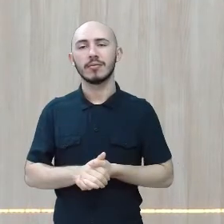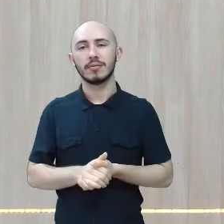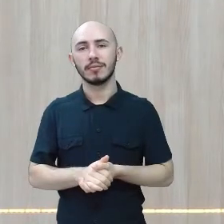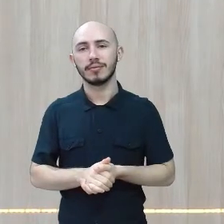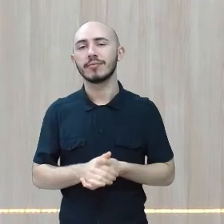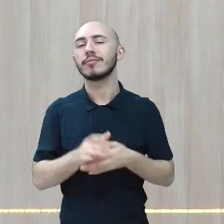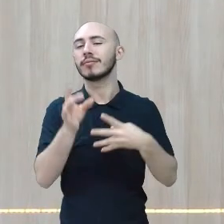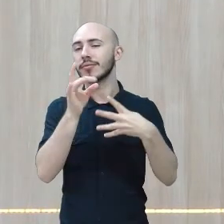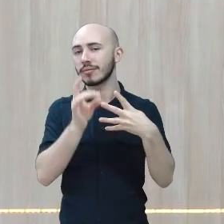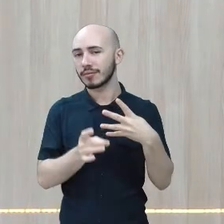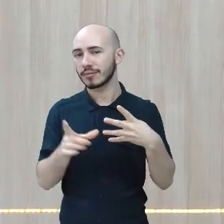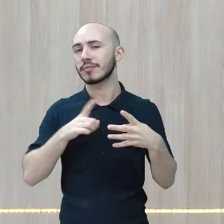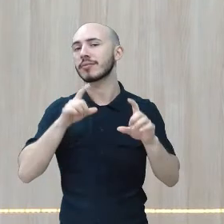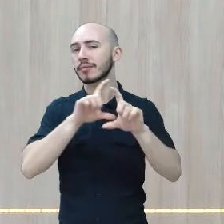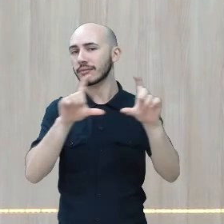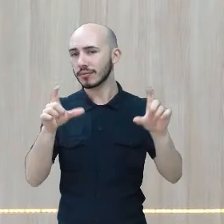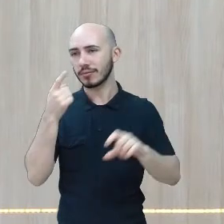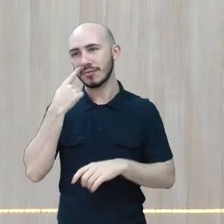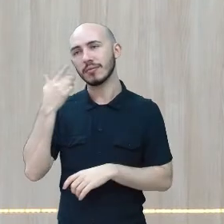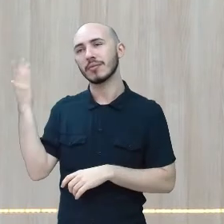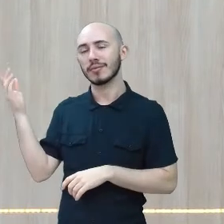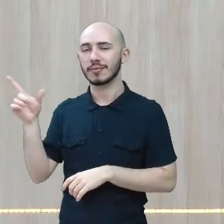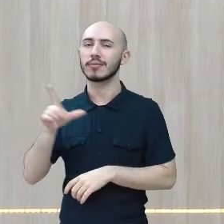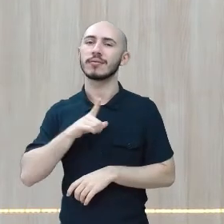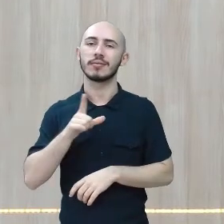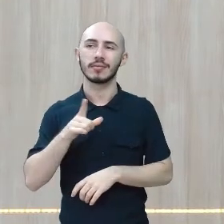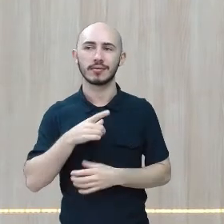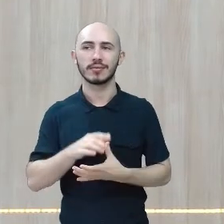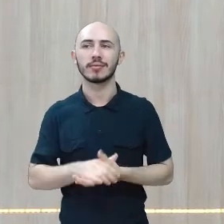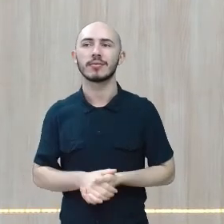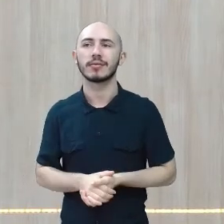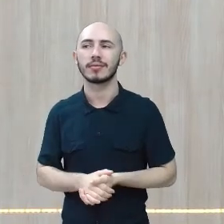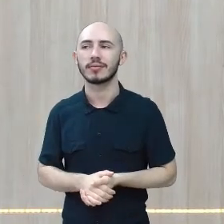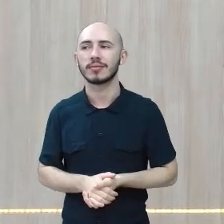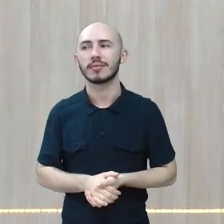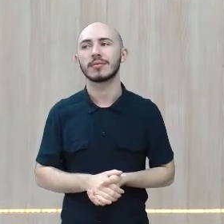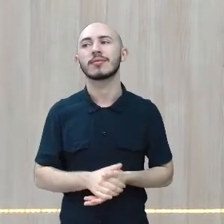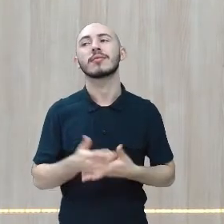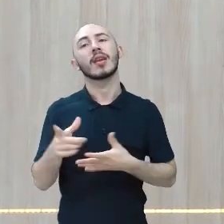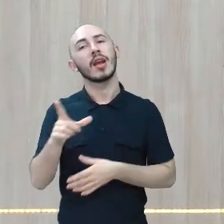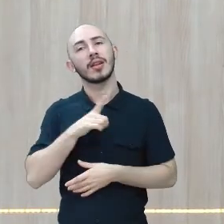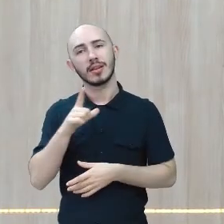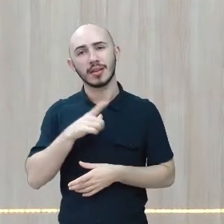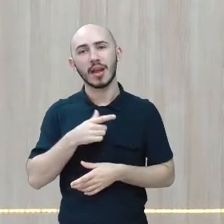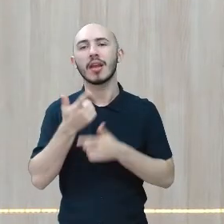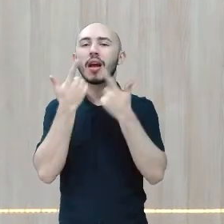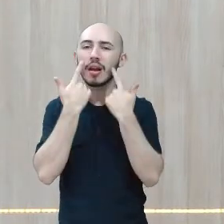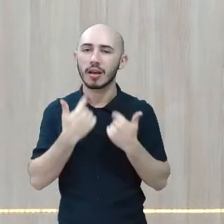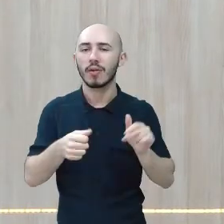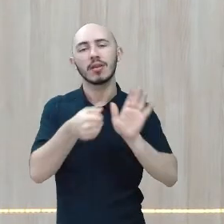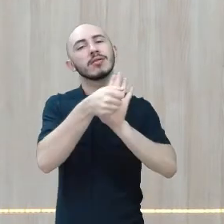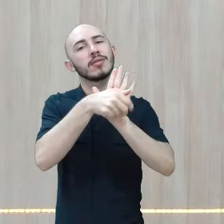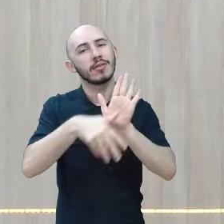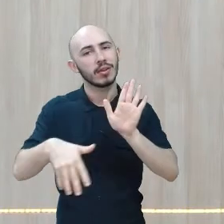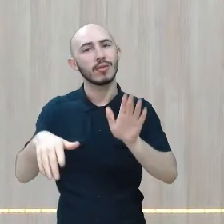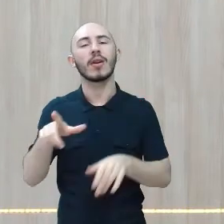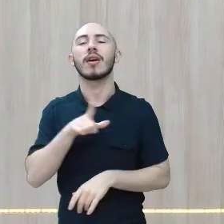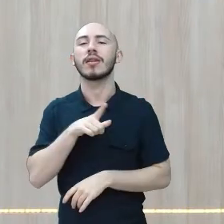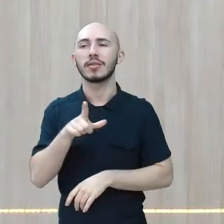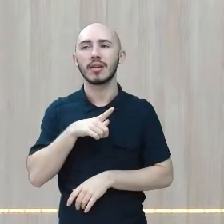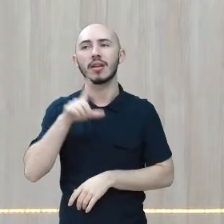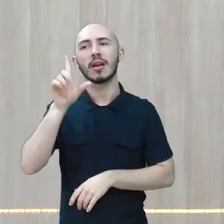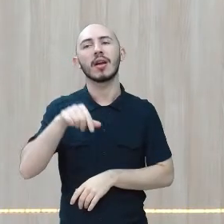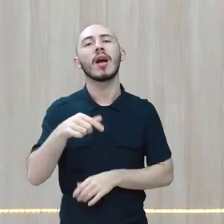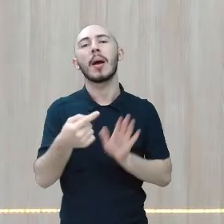Os detalhes da frase expressa. Então, tem uma figura de linguagem aí, não é? Que